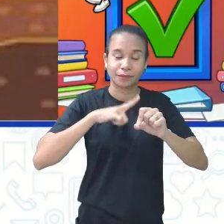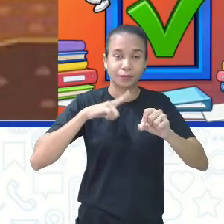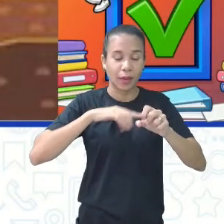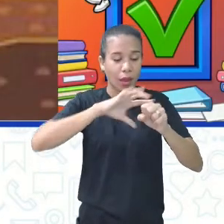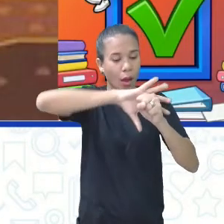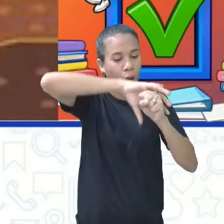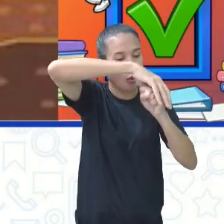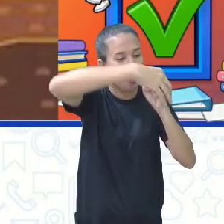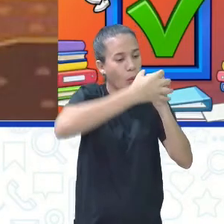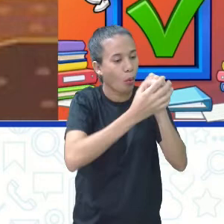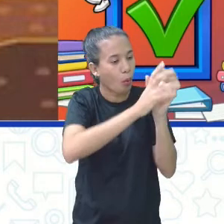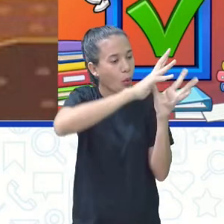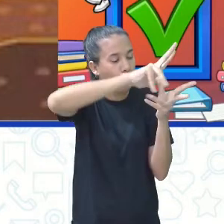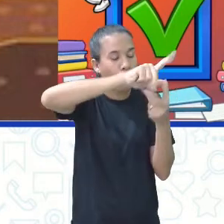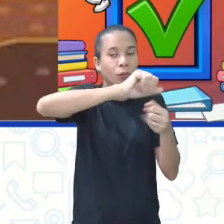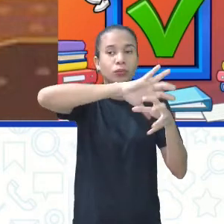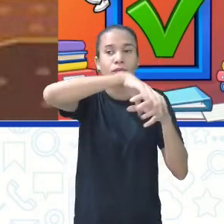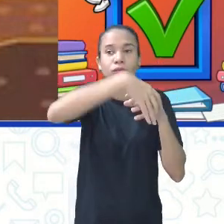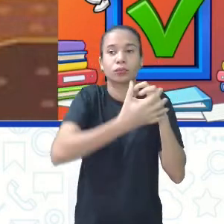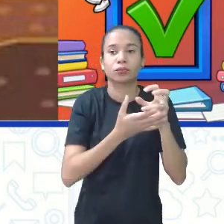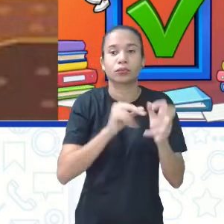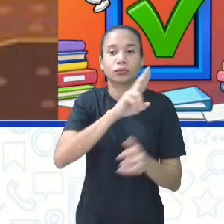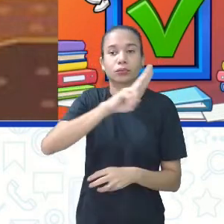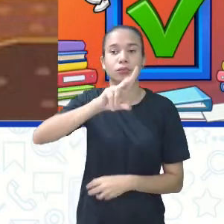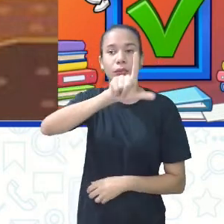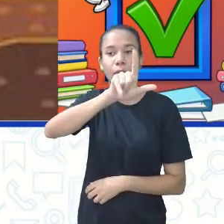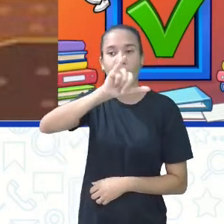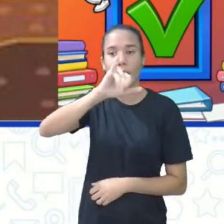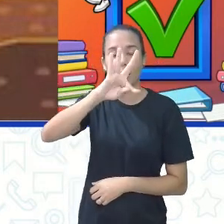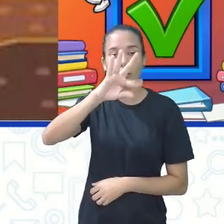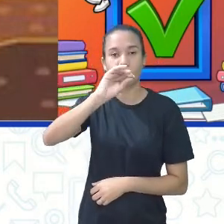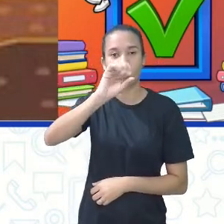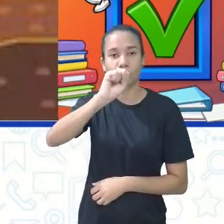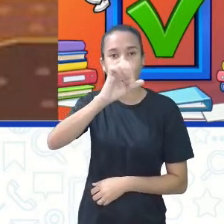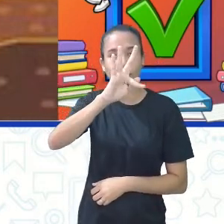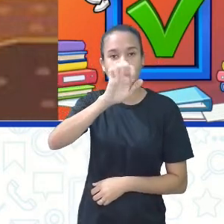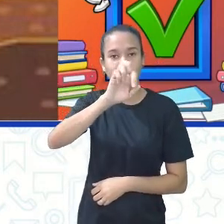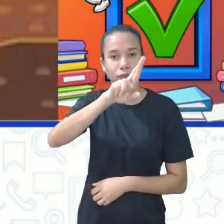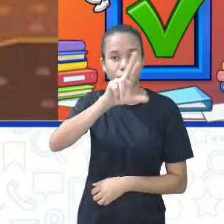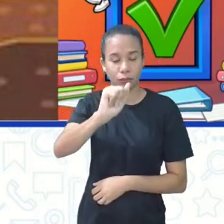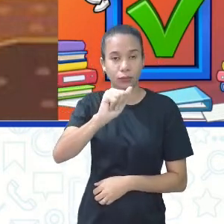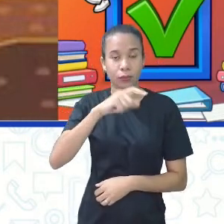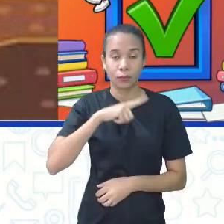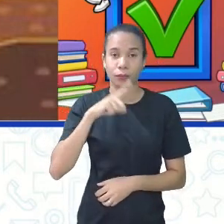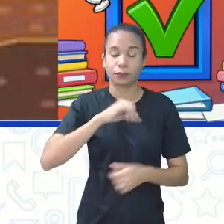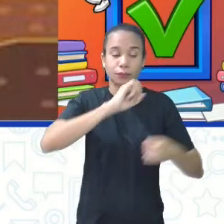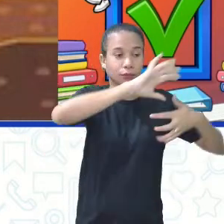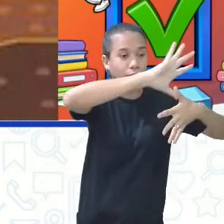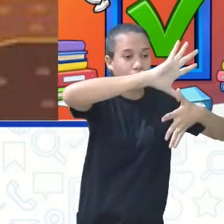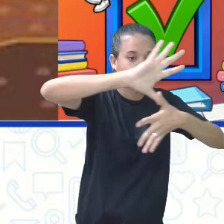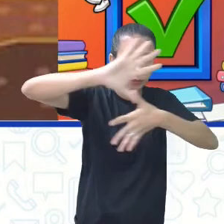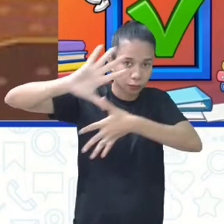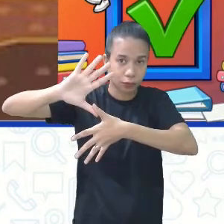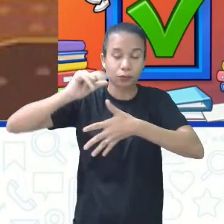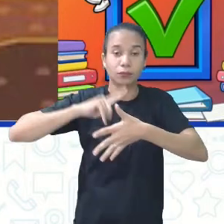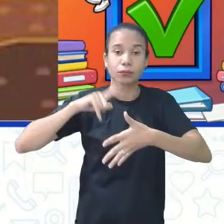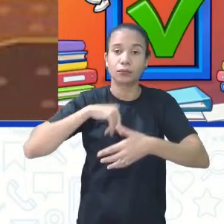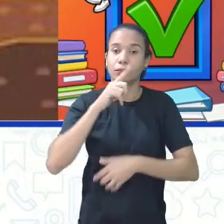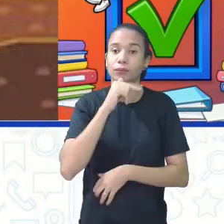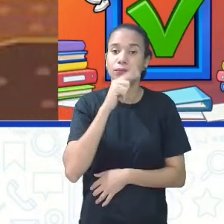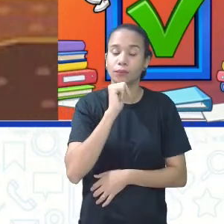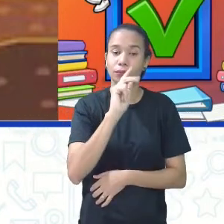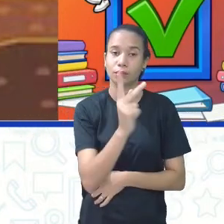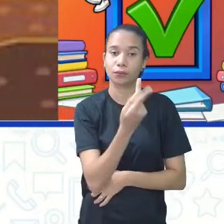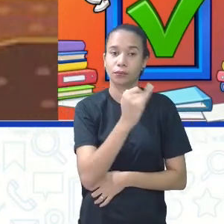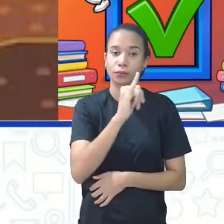crosta terrestre agora está sendo chamada de litosfera, toda a parte que compõe os continentes. A parte de água é